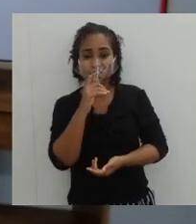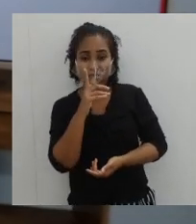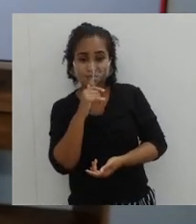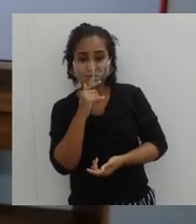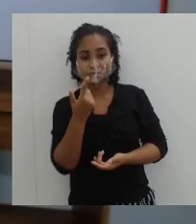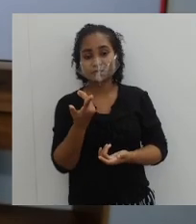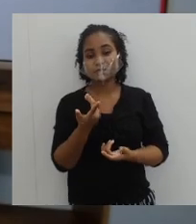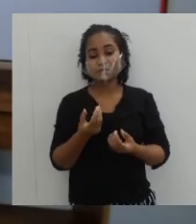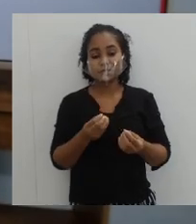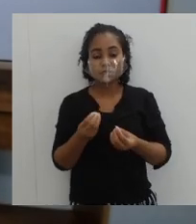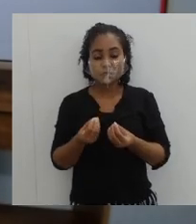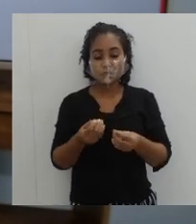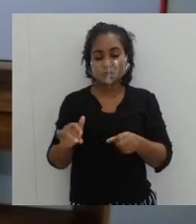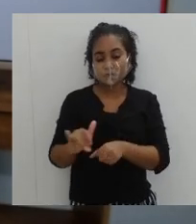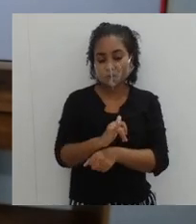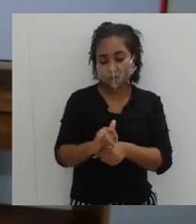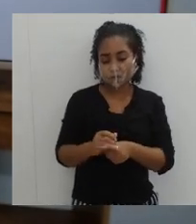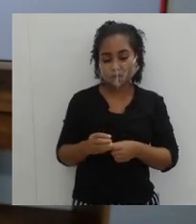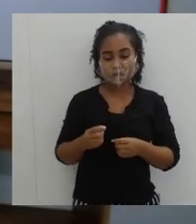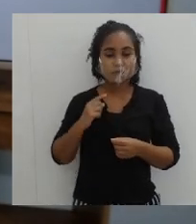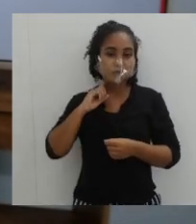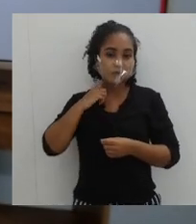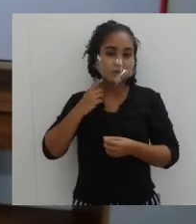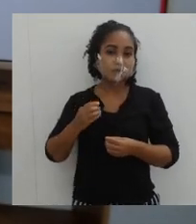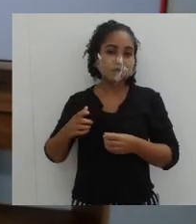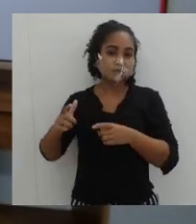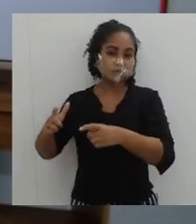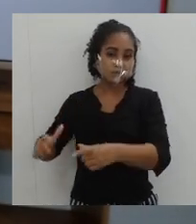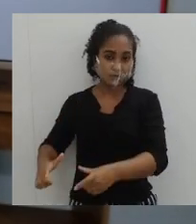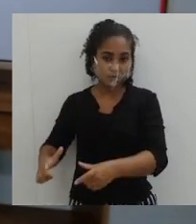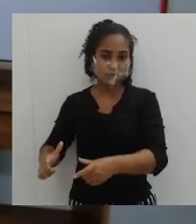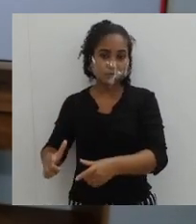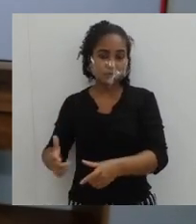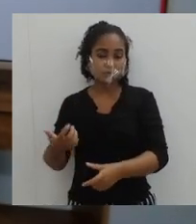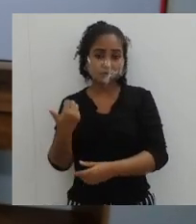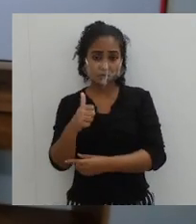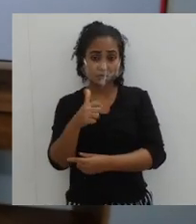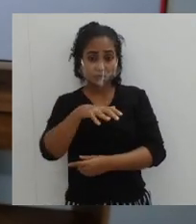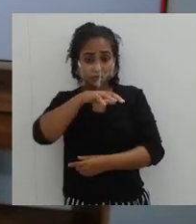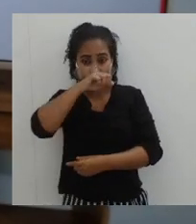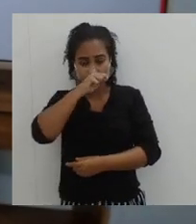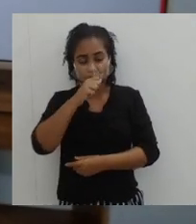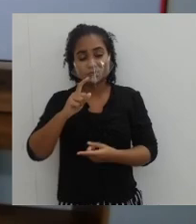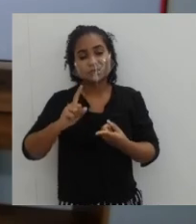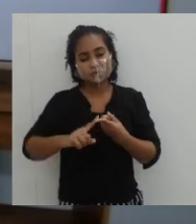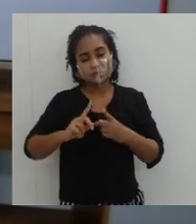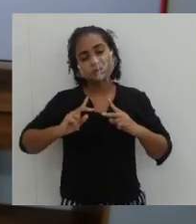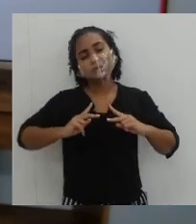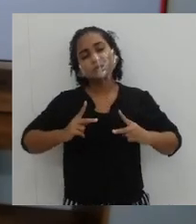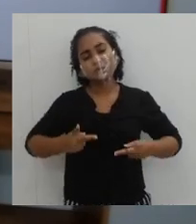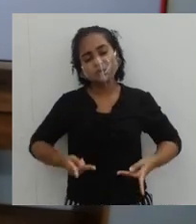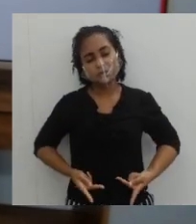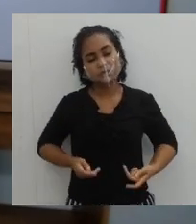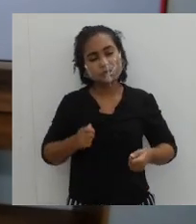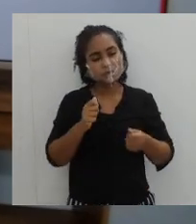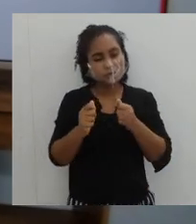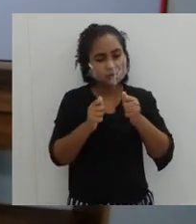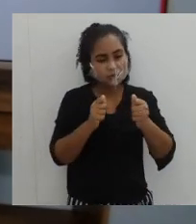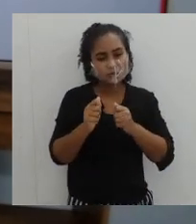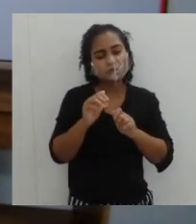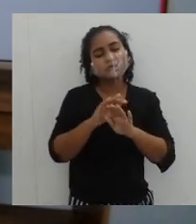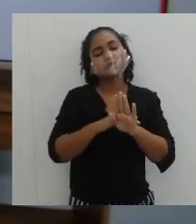resíduos, a forma do alimento, né? A qualidade do ar e o próprio homem, né? Que ele tem o controle sobre tudo